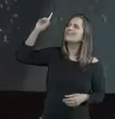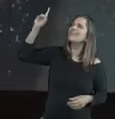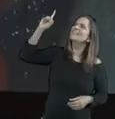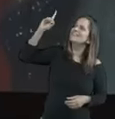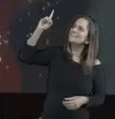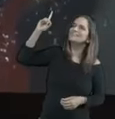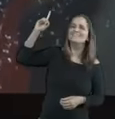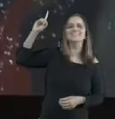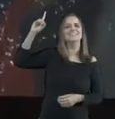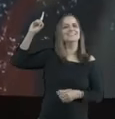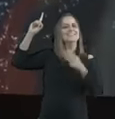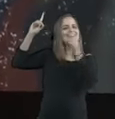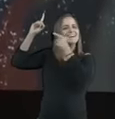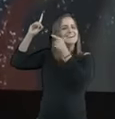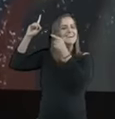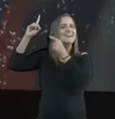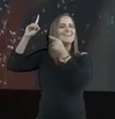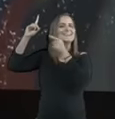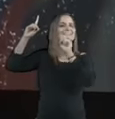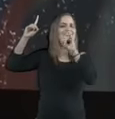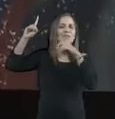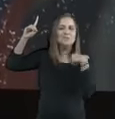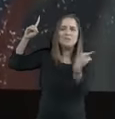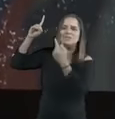Ele também te dá mimos, porque Ele sabe que você foi fiel.